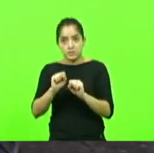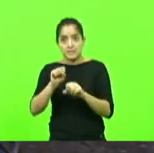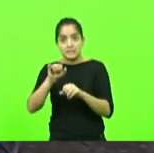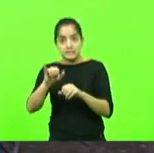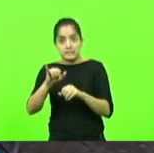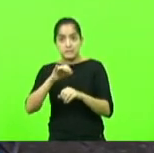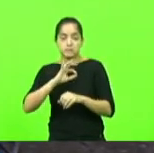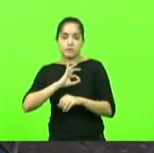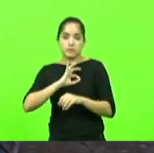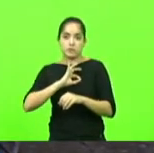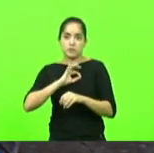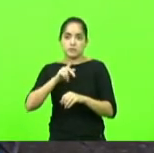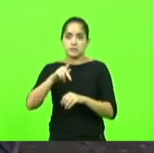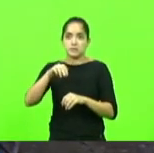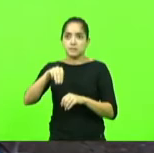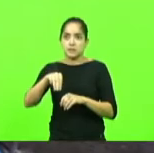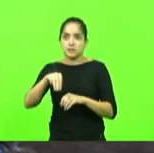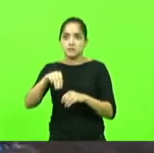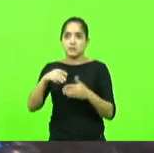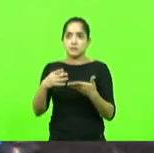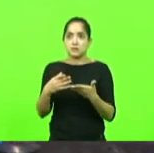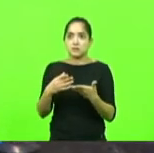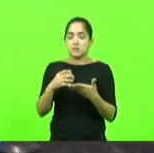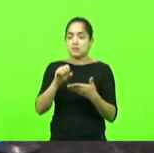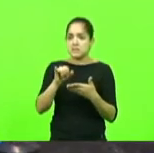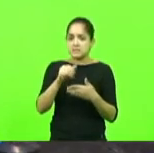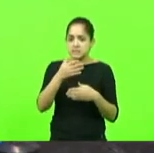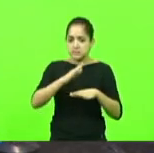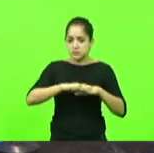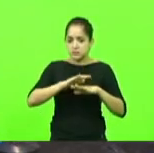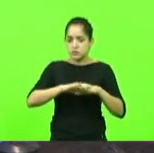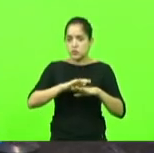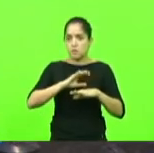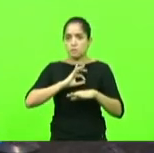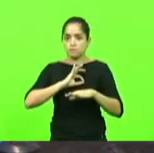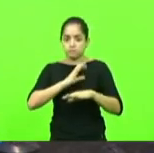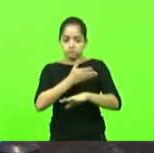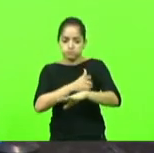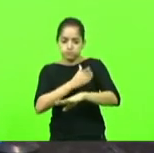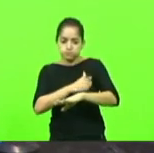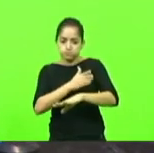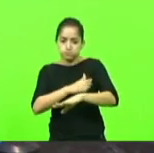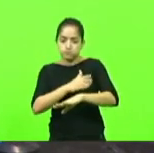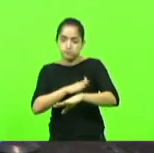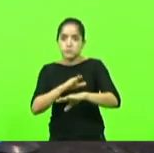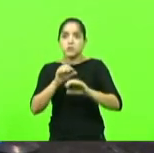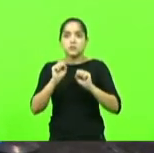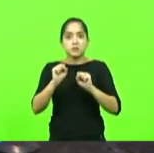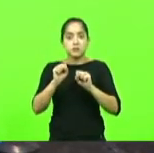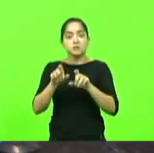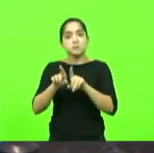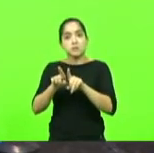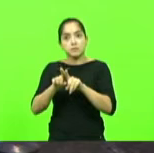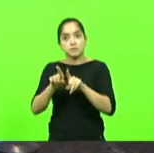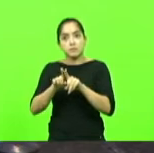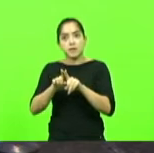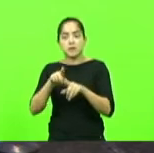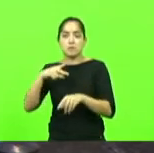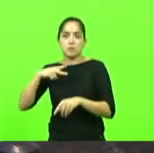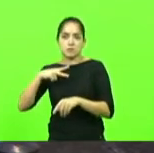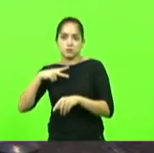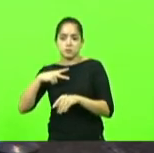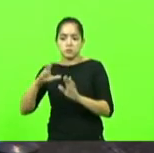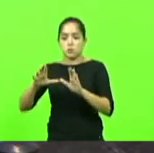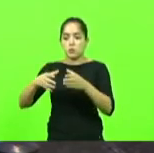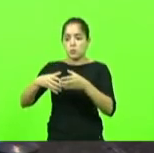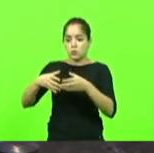Militar. Ora, mas se a Polícia Militar pode fazer esse tipo de treinamento com cães, então também pode um particular, um clube,